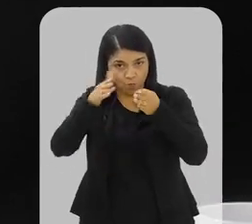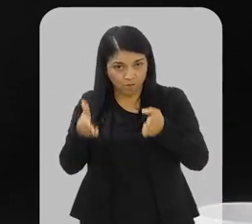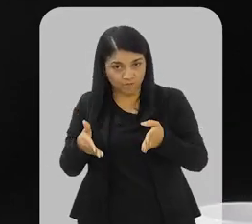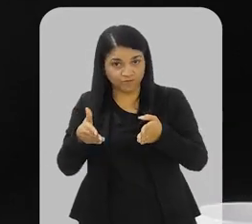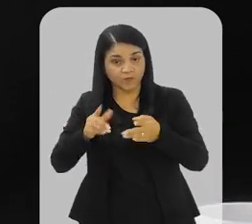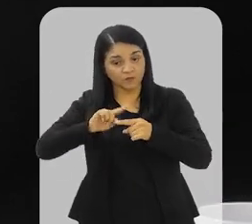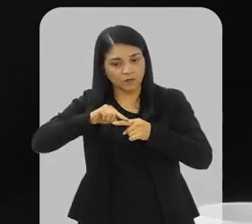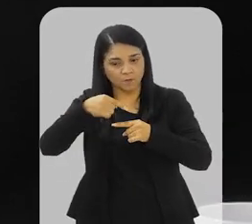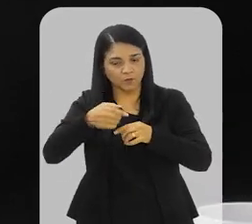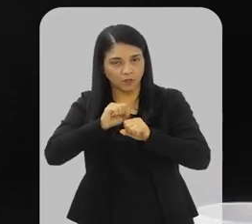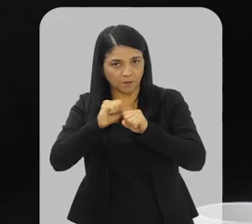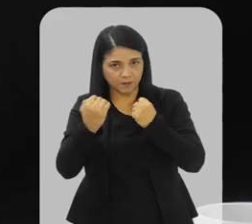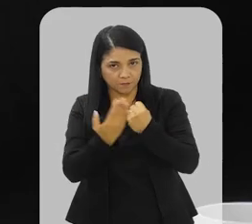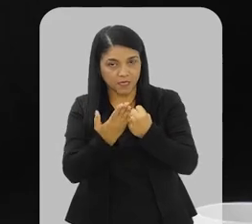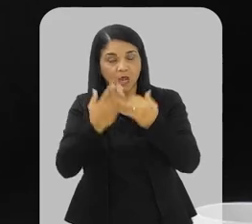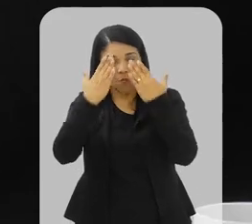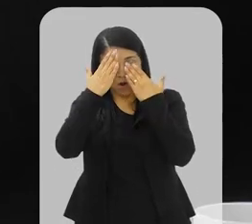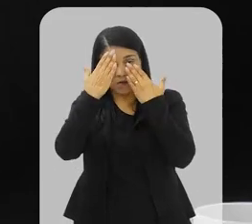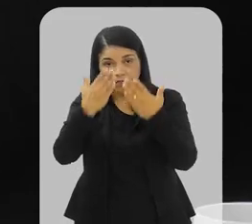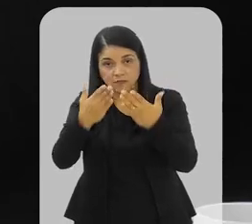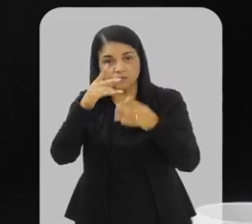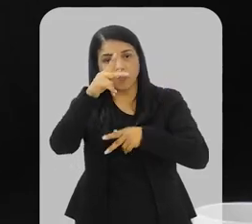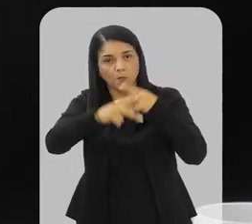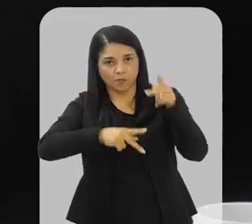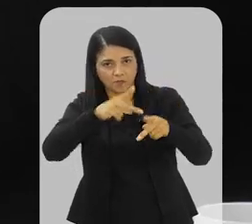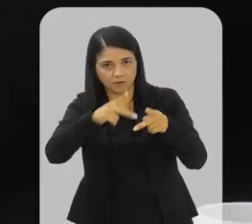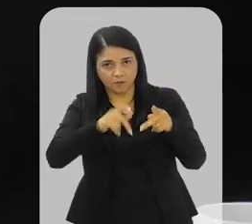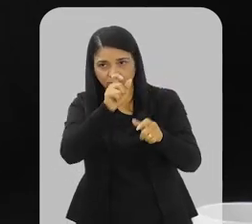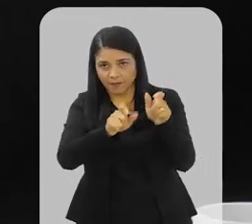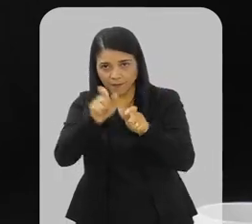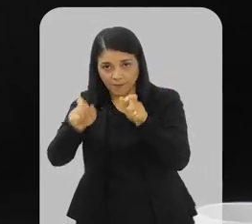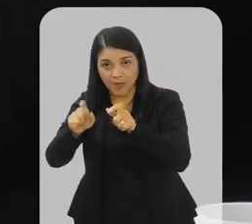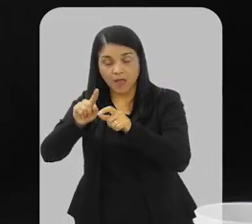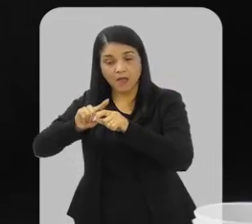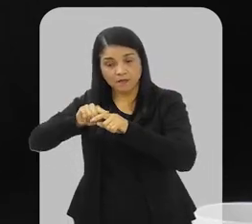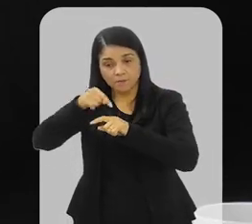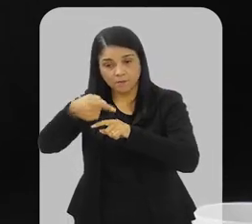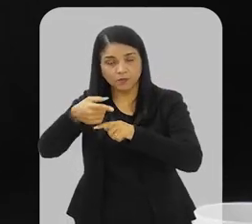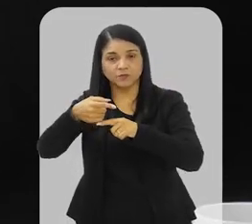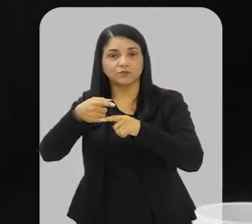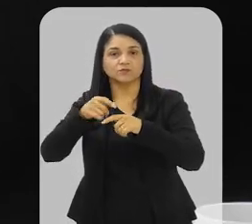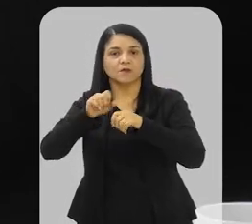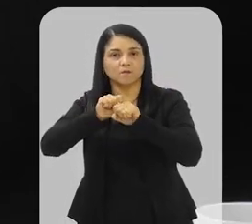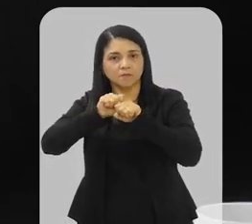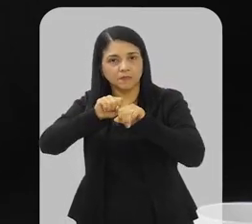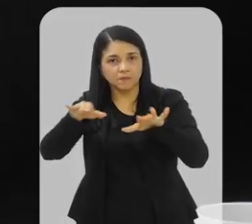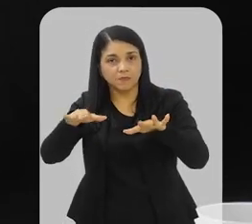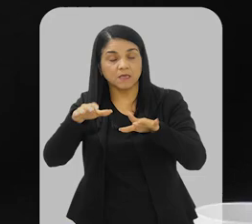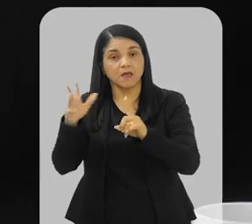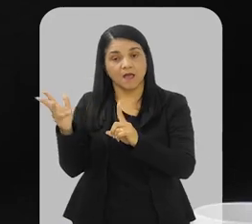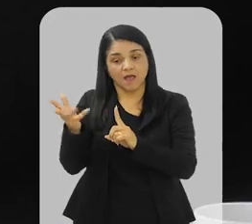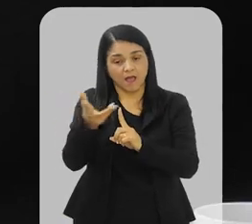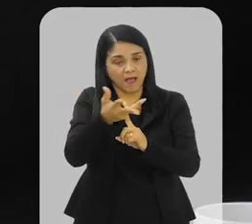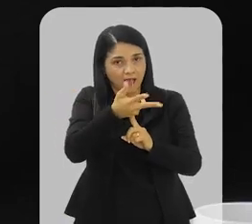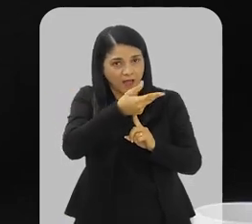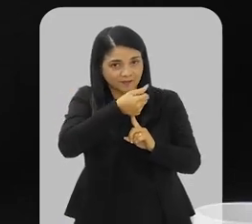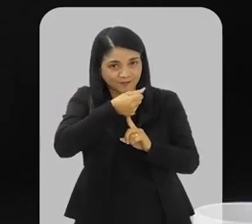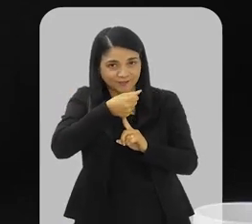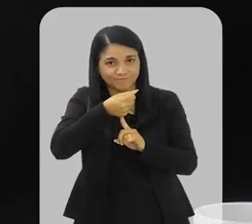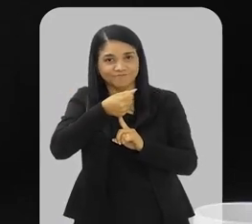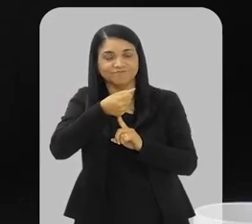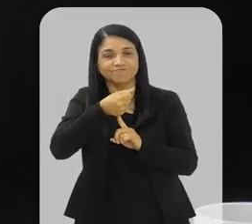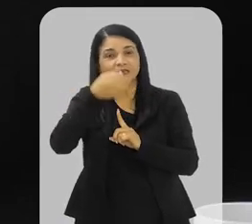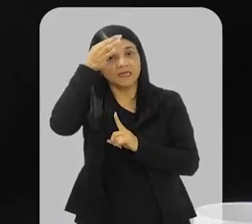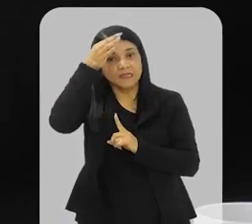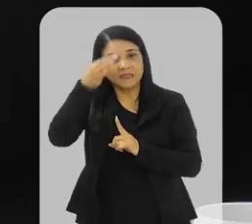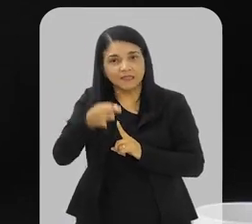agora voltando aos palcos quer dizer pós pandemia quando a gente termina o espetáculo eu sempre Agradeço ao público e digo que PS pandemia que as artes cênicas as